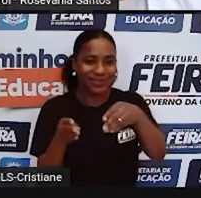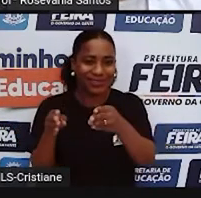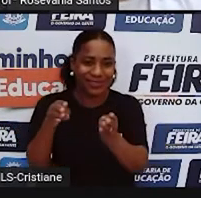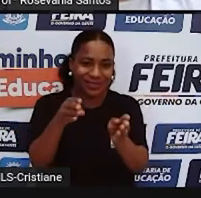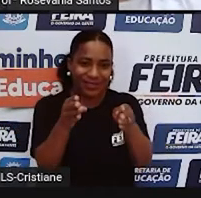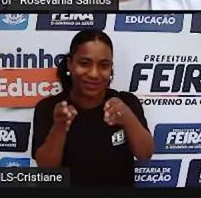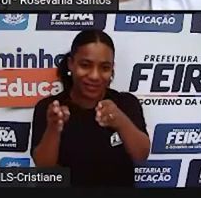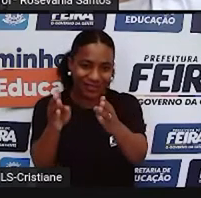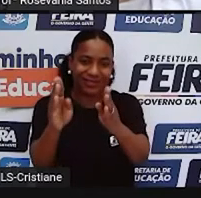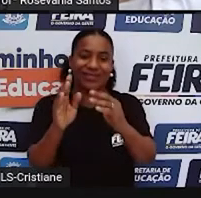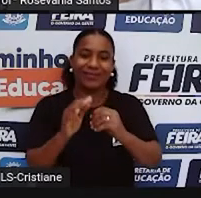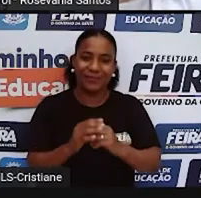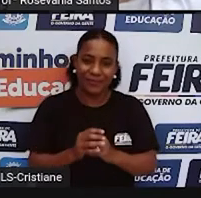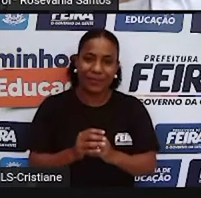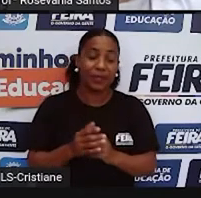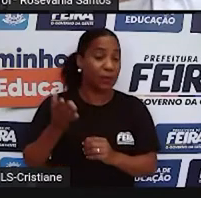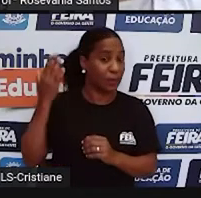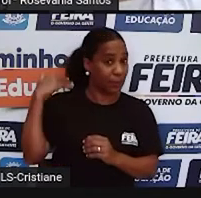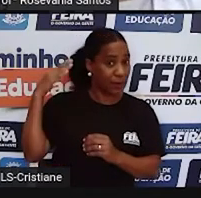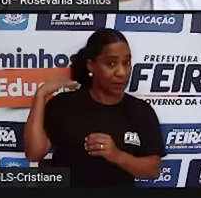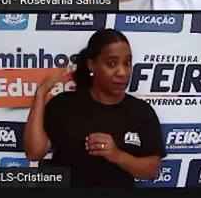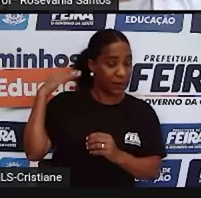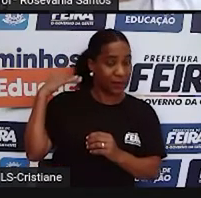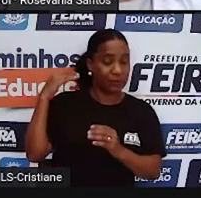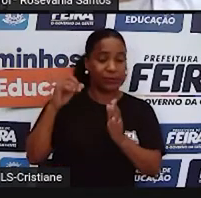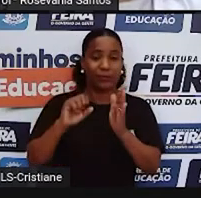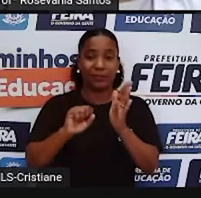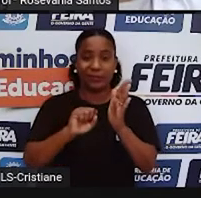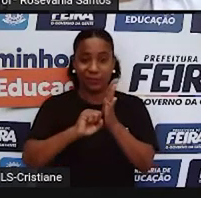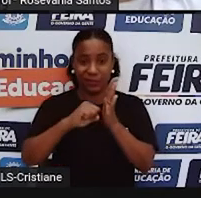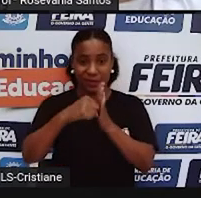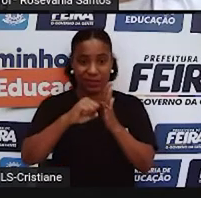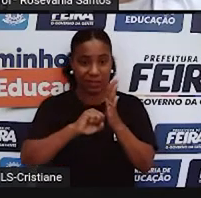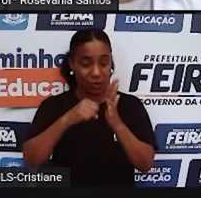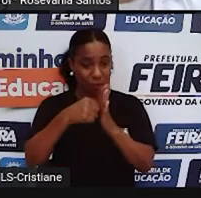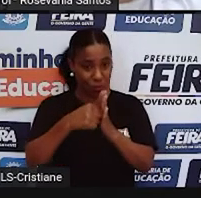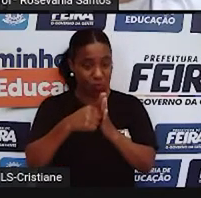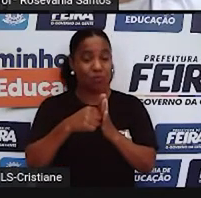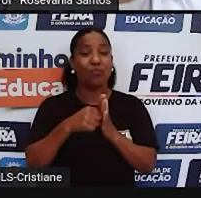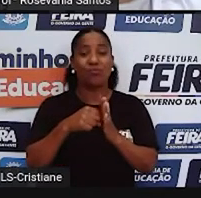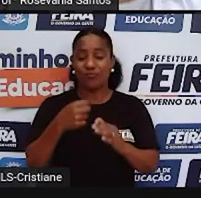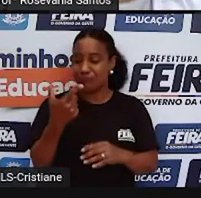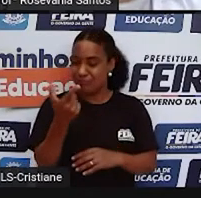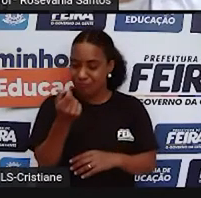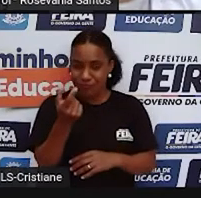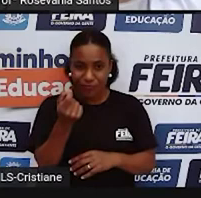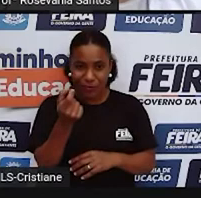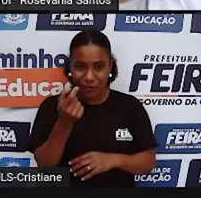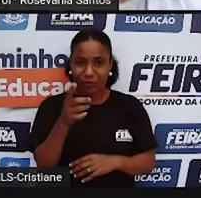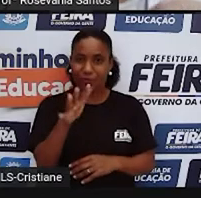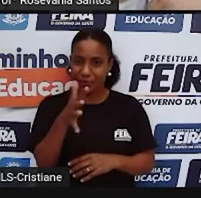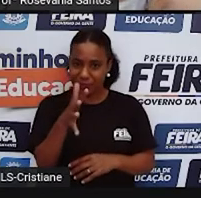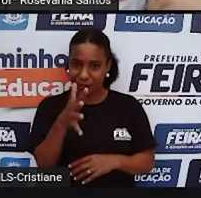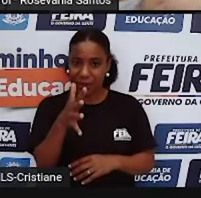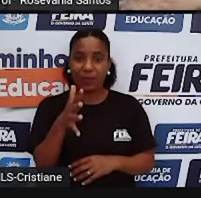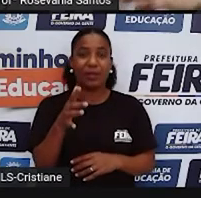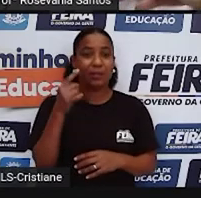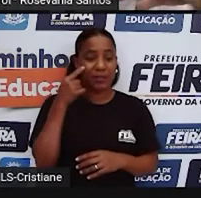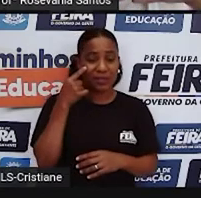até a segunda metade do século XX, se acreditava que era o mapa mais antigo, né, que era o que,